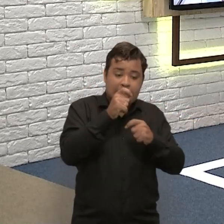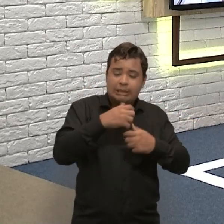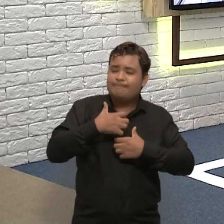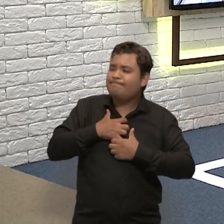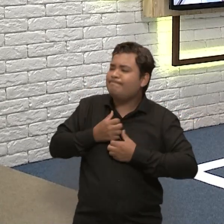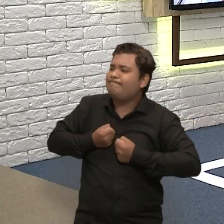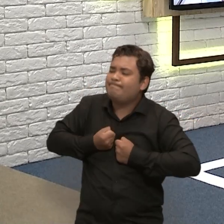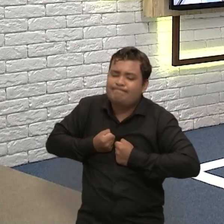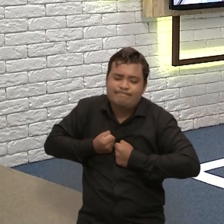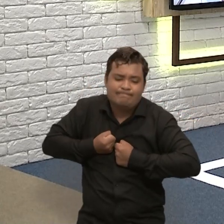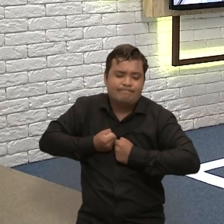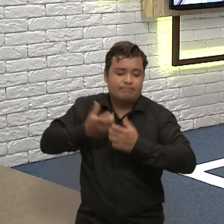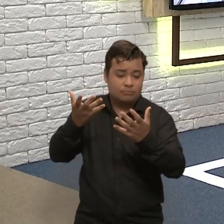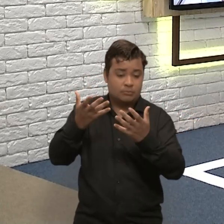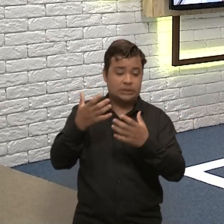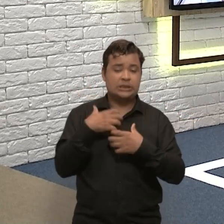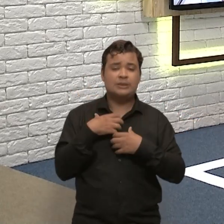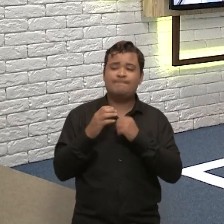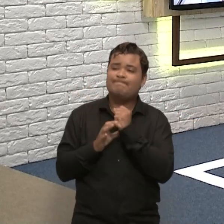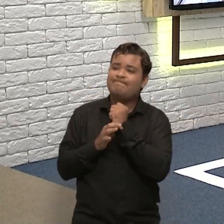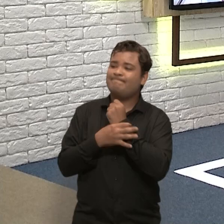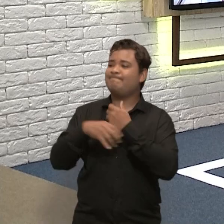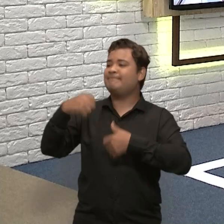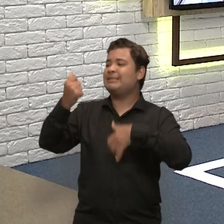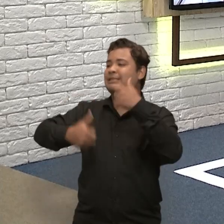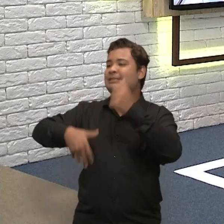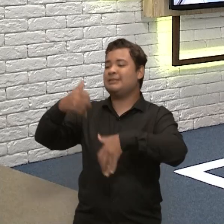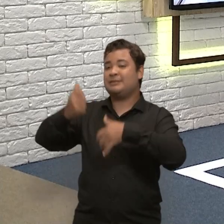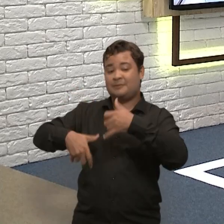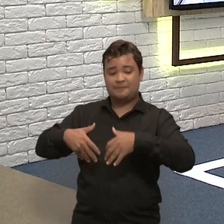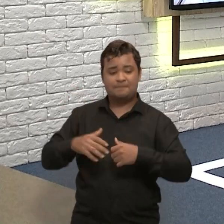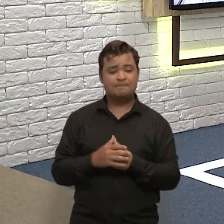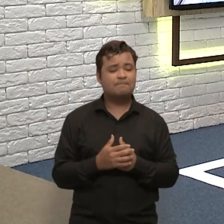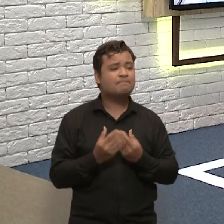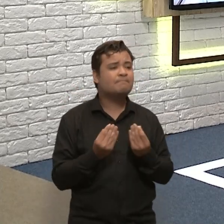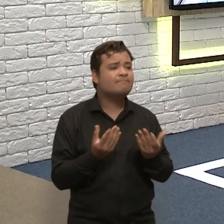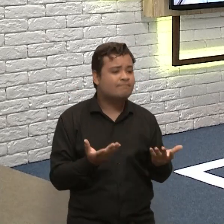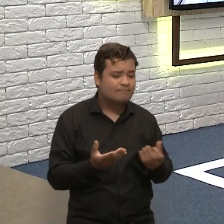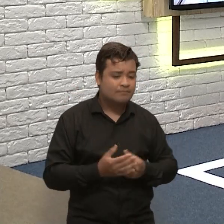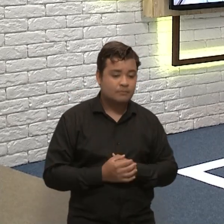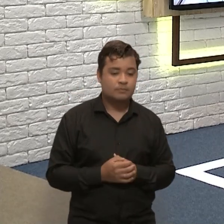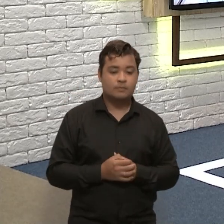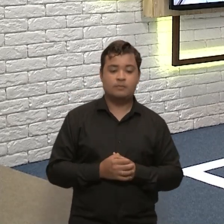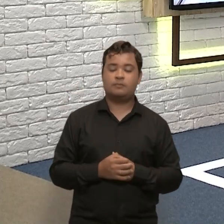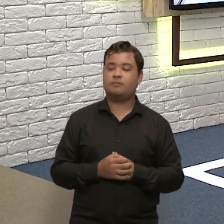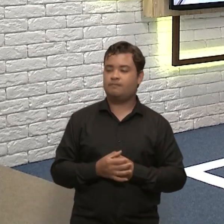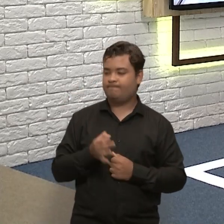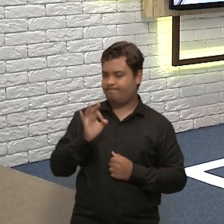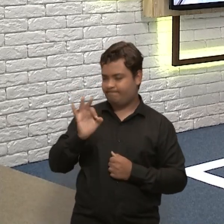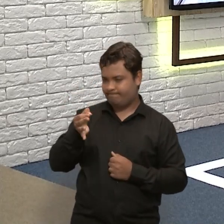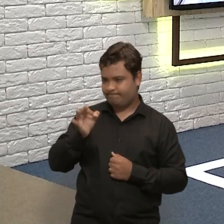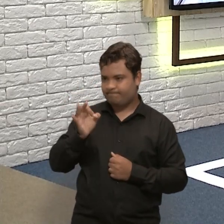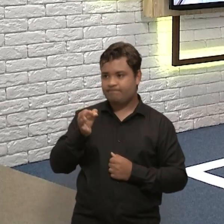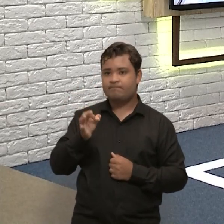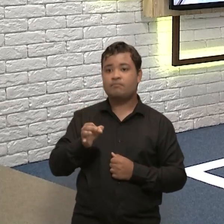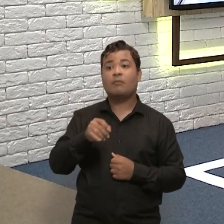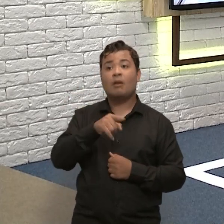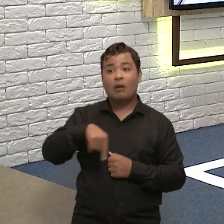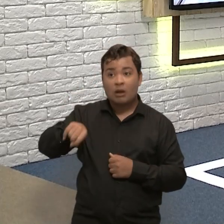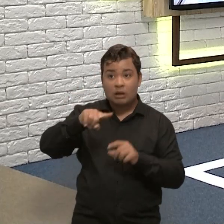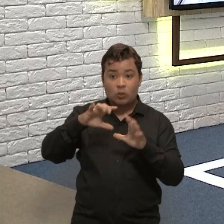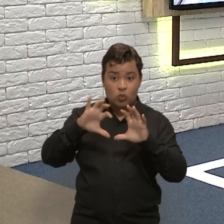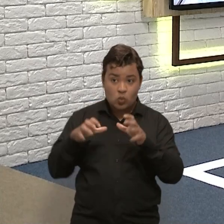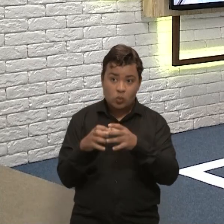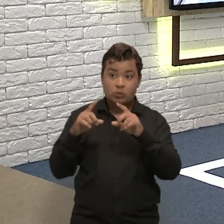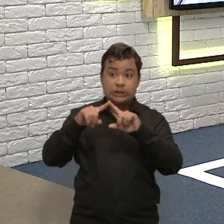se sentir segura dentro desse processo, né? Com toda certeza, né? A qualificação dos nossos servidores